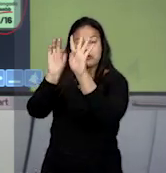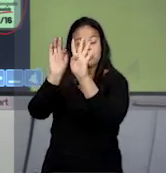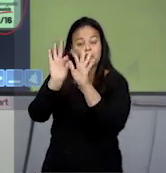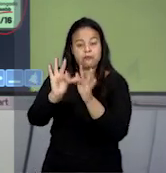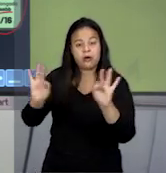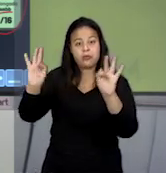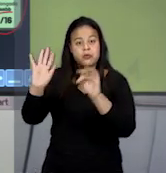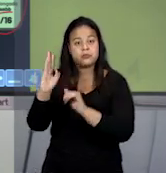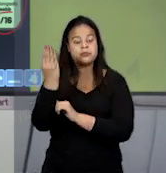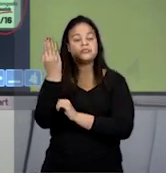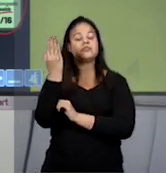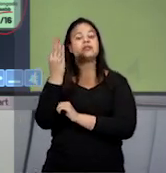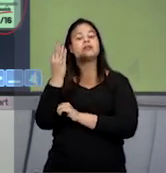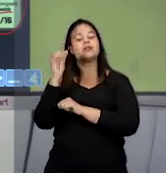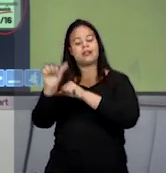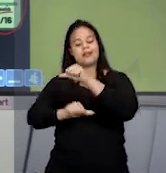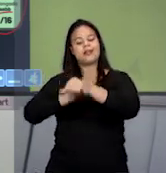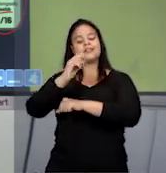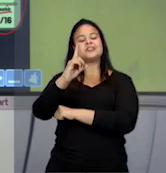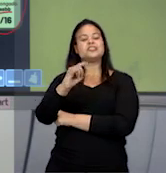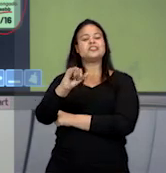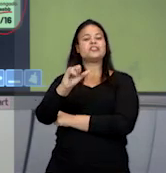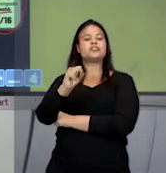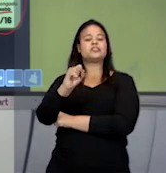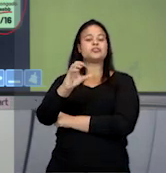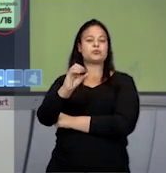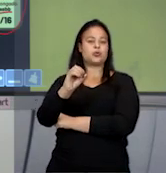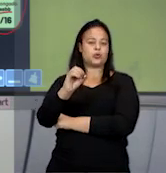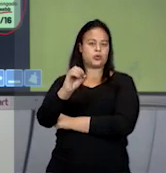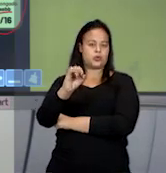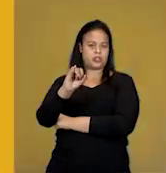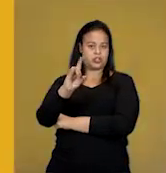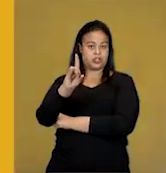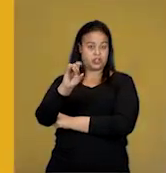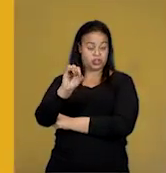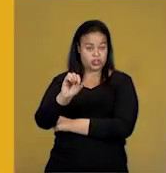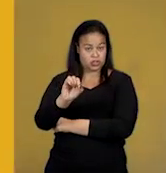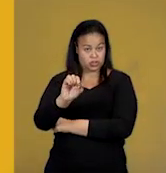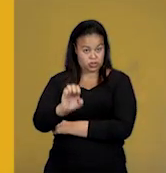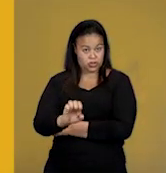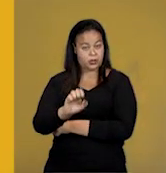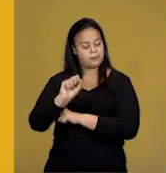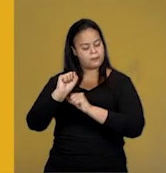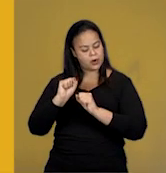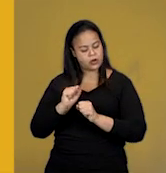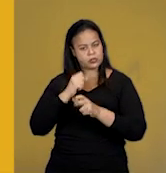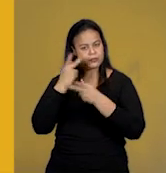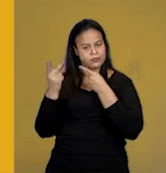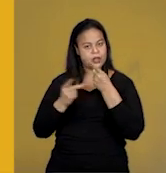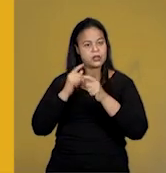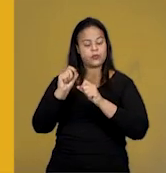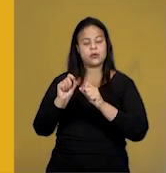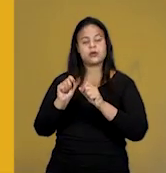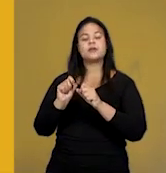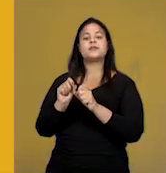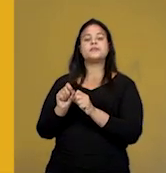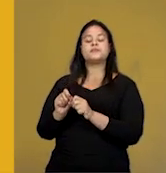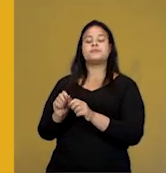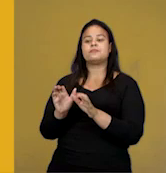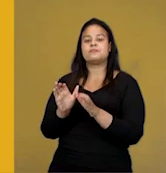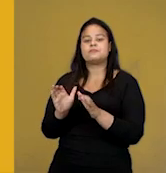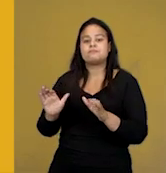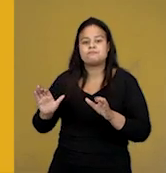forma discoide. Então eu posso representar que a minha forma esférica, ela vai ser